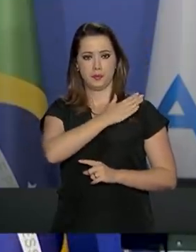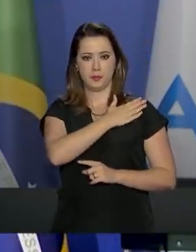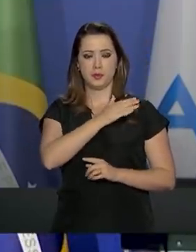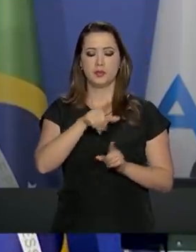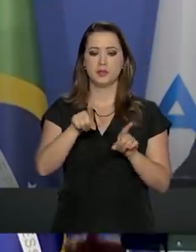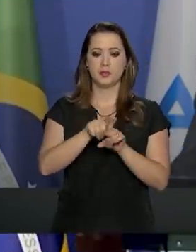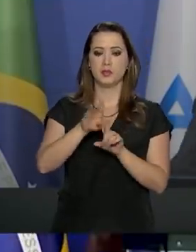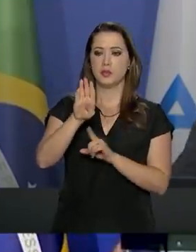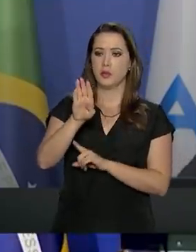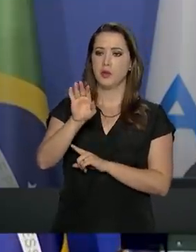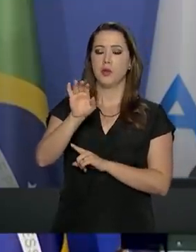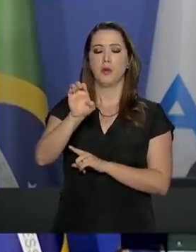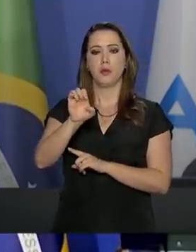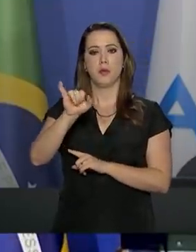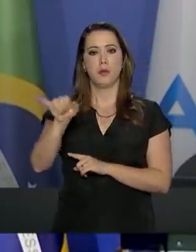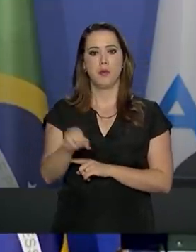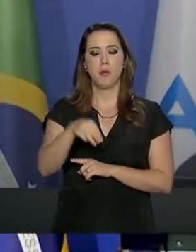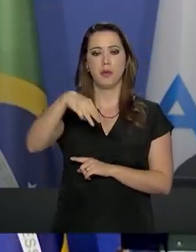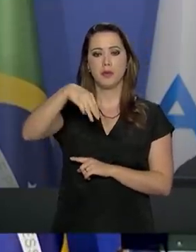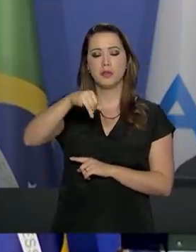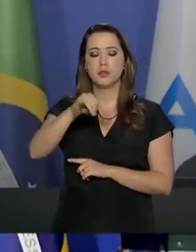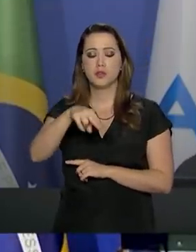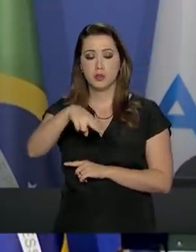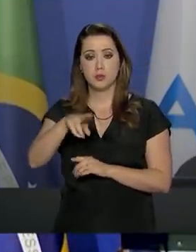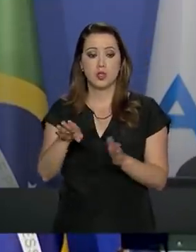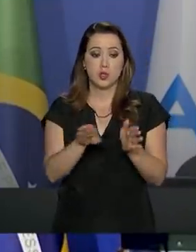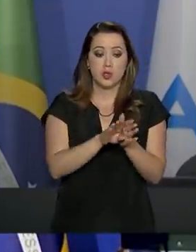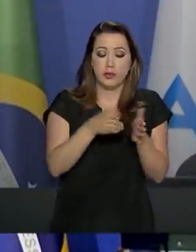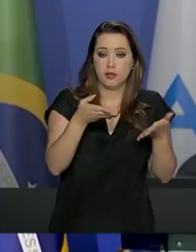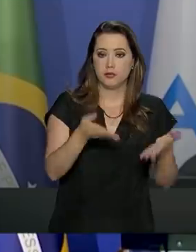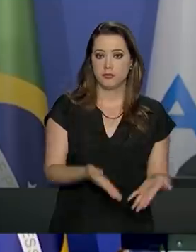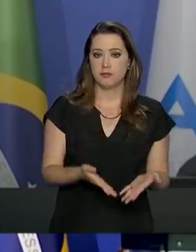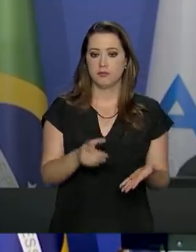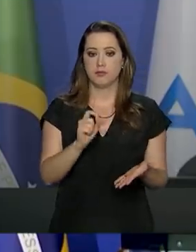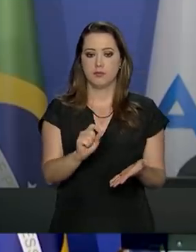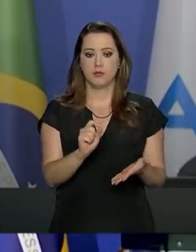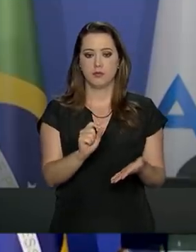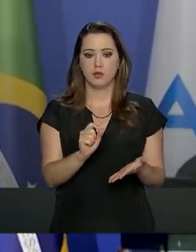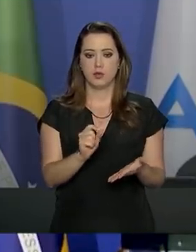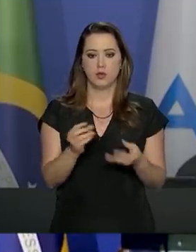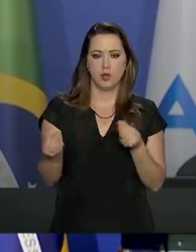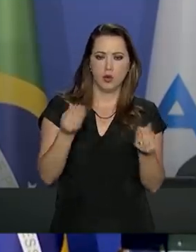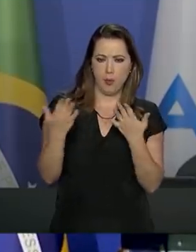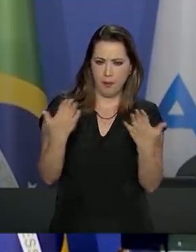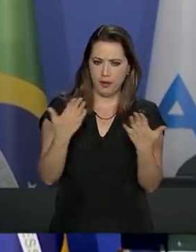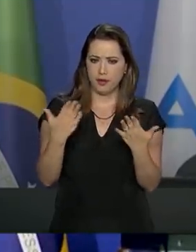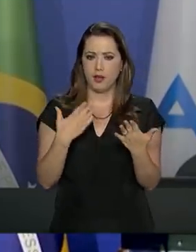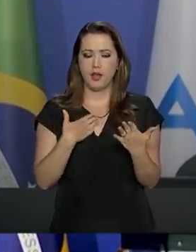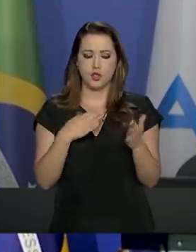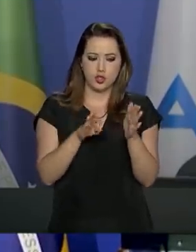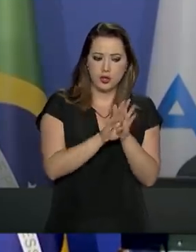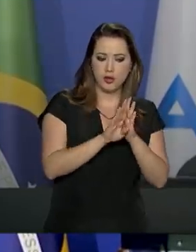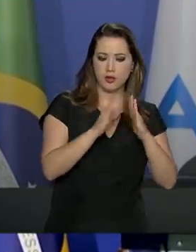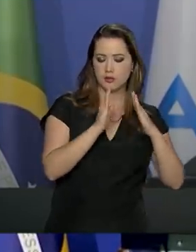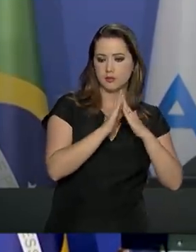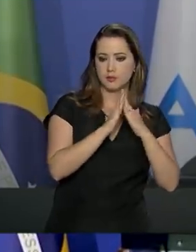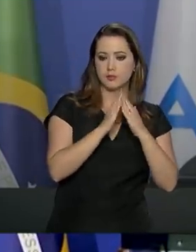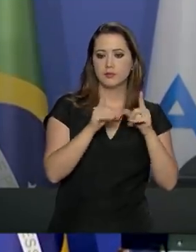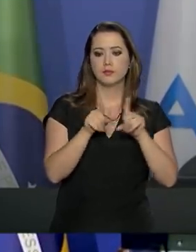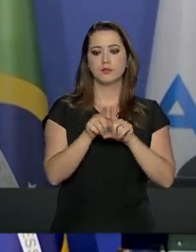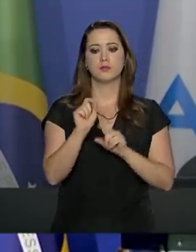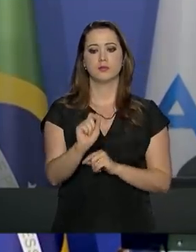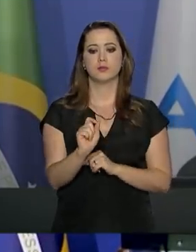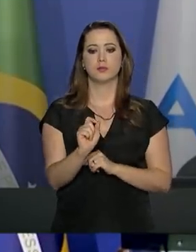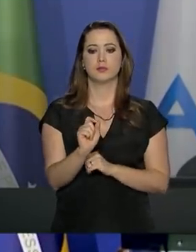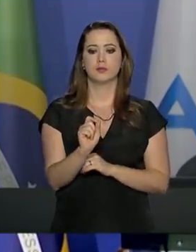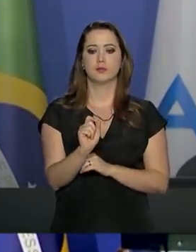captain, Prime Minister Benjamin aqui Netanyahu. Aqui cheguei como se estivesse chegando à minha casa. I arrived here as if I were